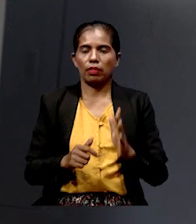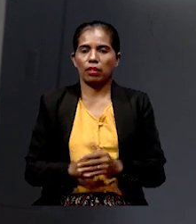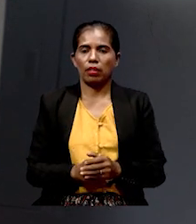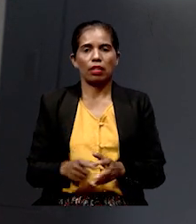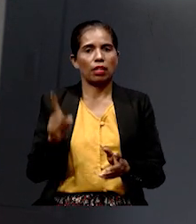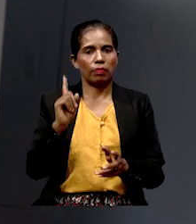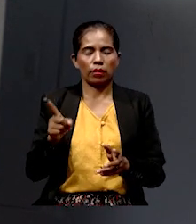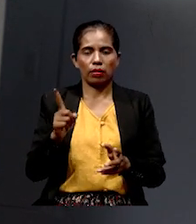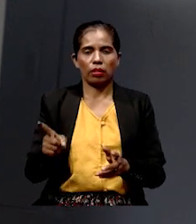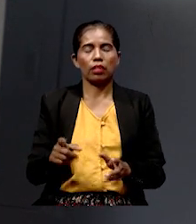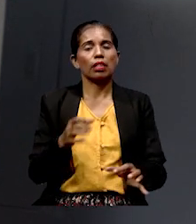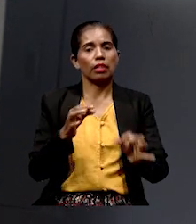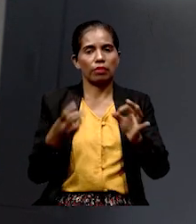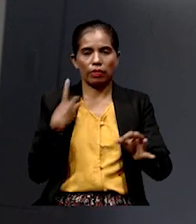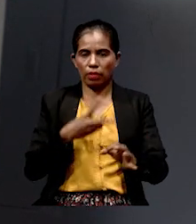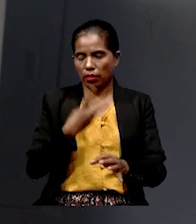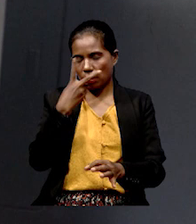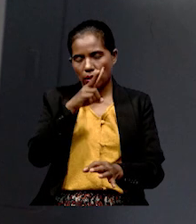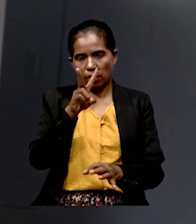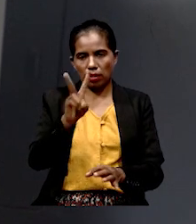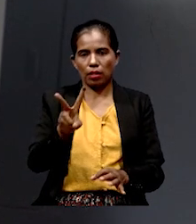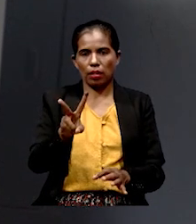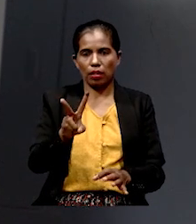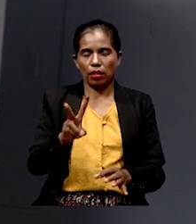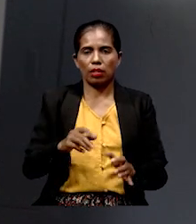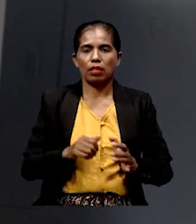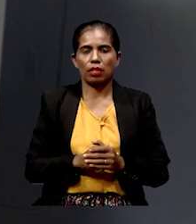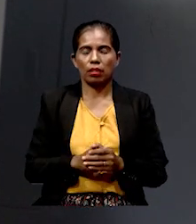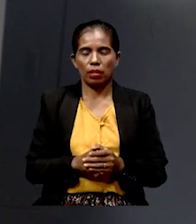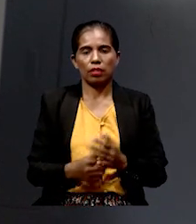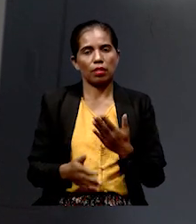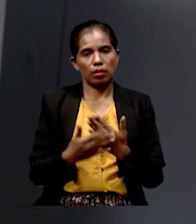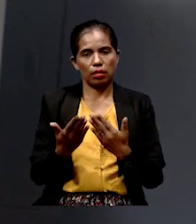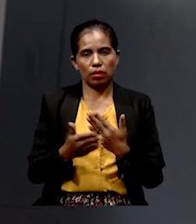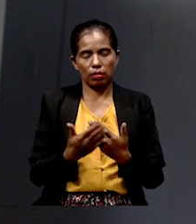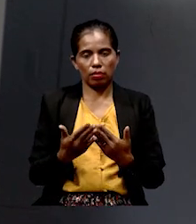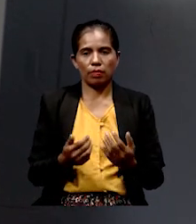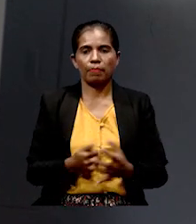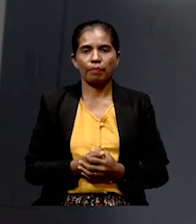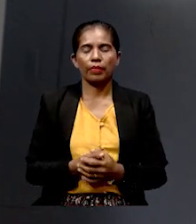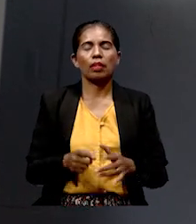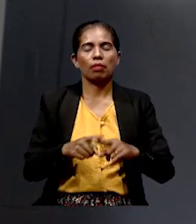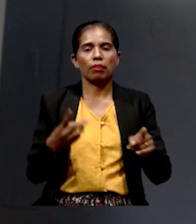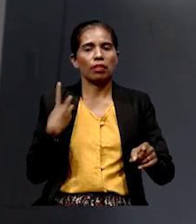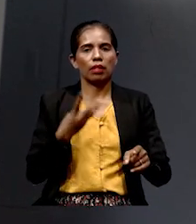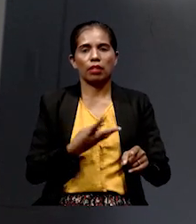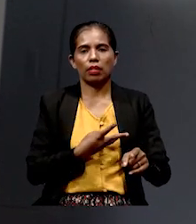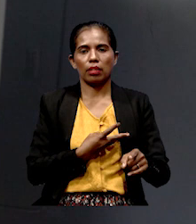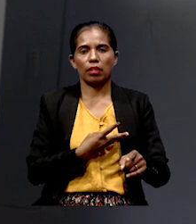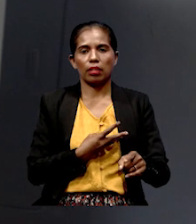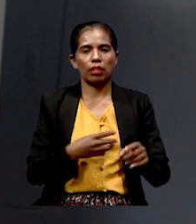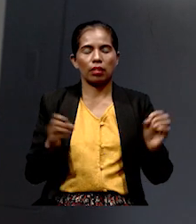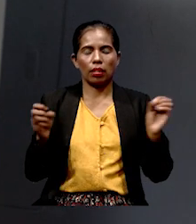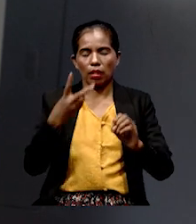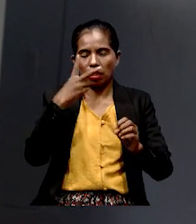ameaça mesmo que tare na natureza ne simples que ma beita la bella la di via seri